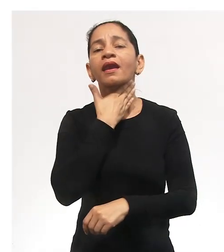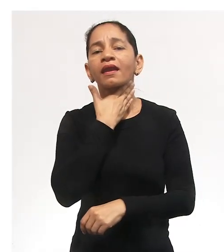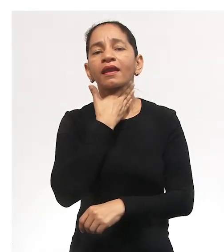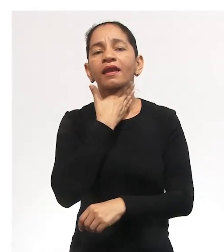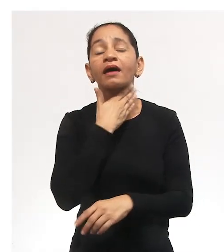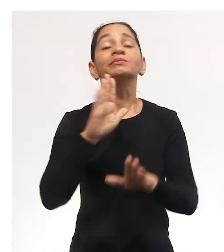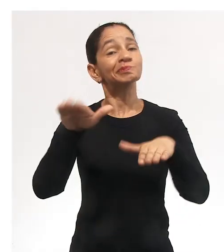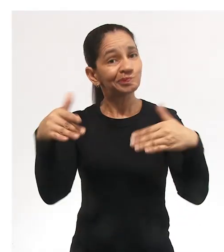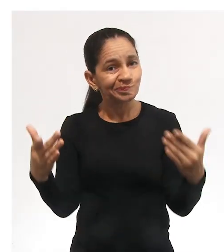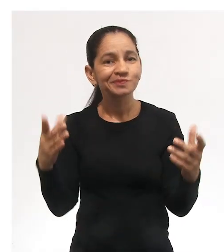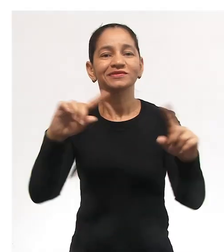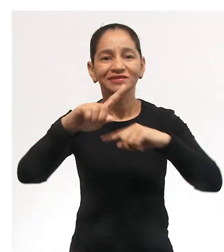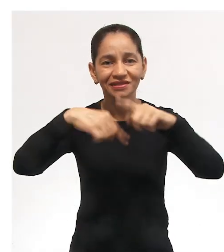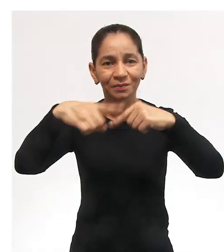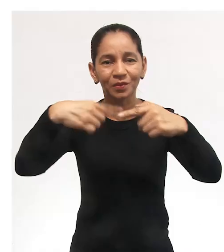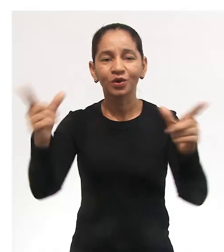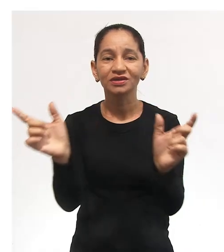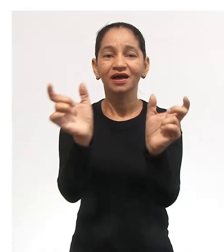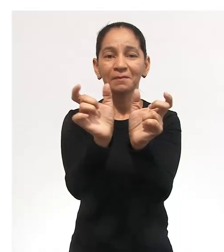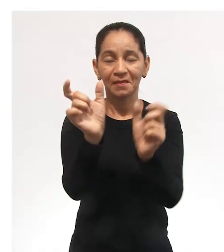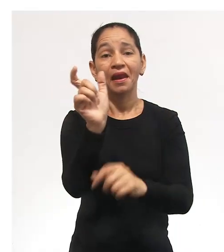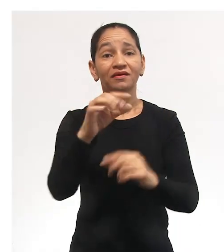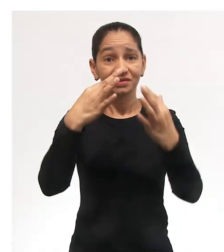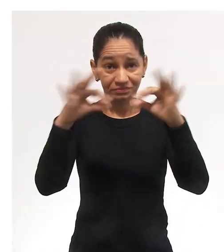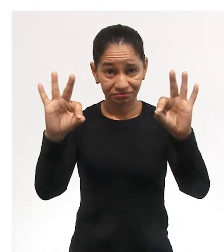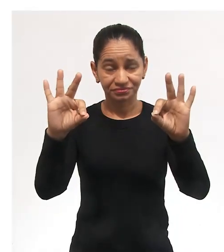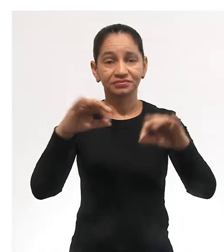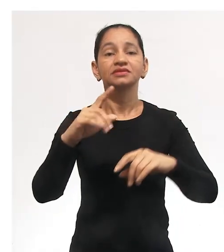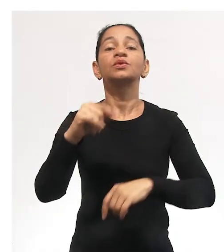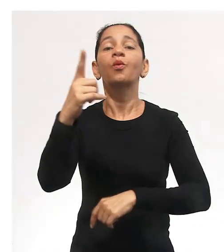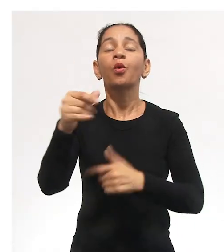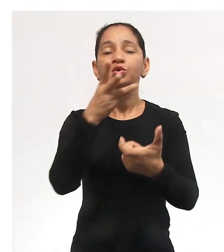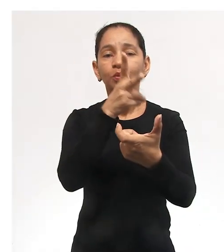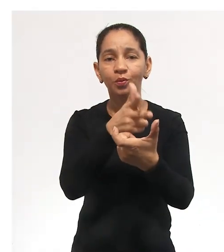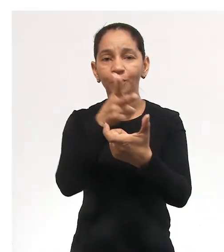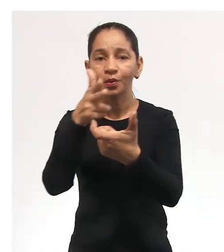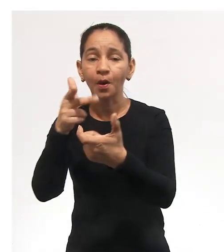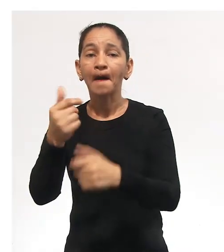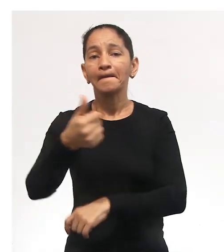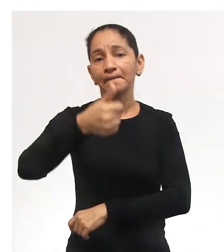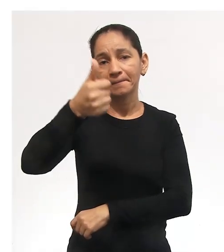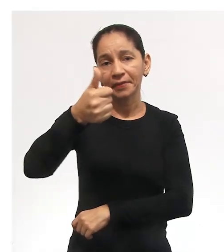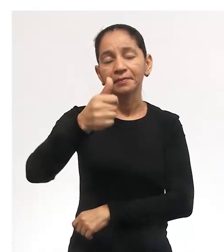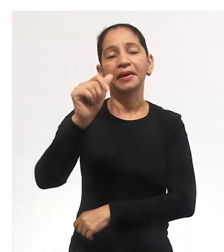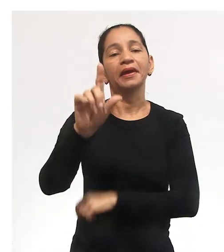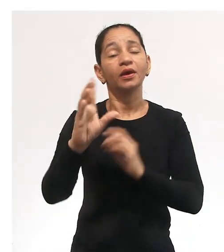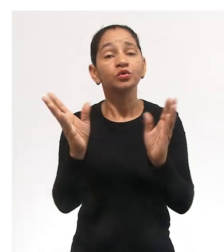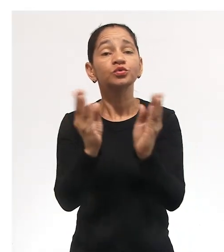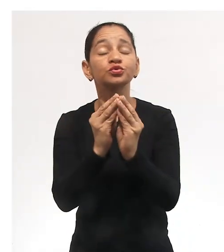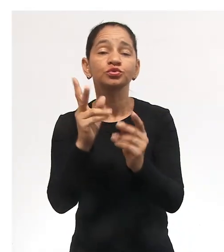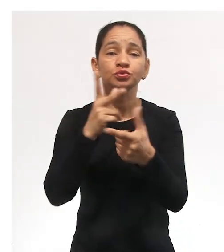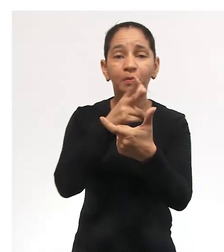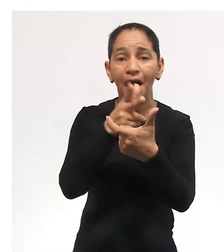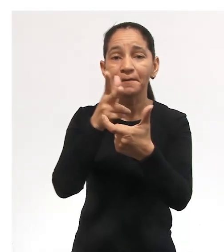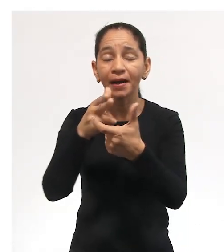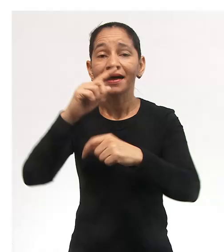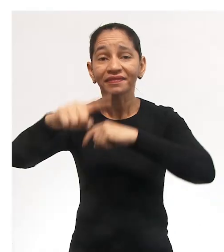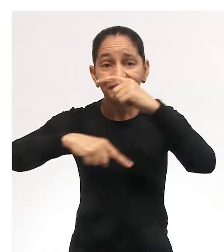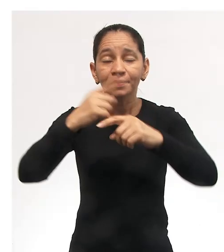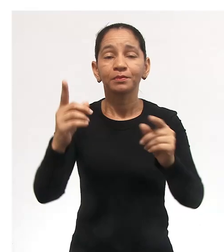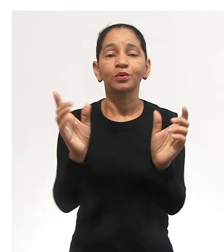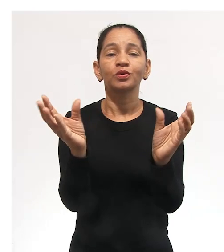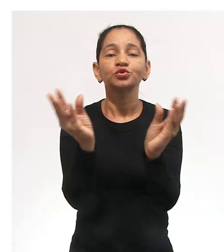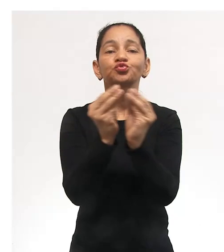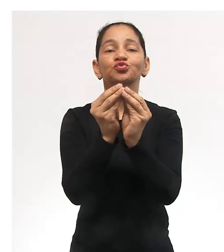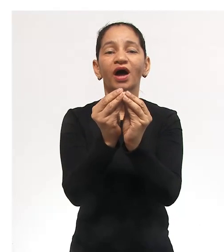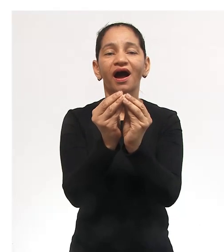letras, formando as sílabas e as palavras. O silábico, os estudantes aprendem as sílabas em primeiro lugar e depois